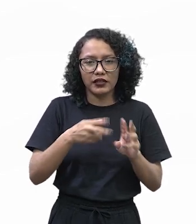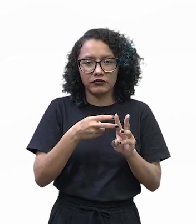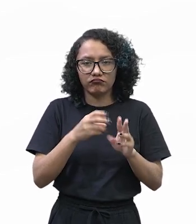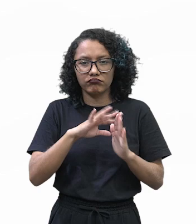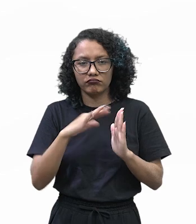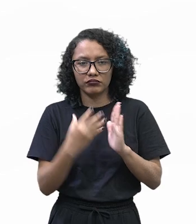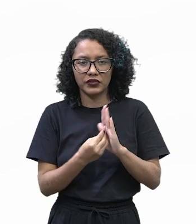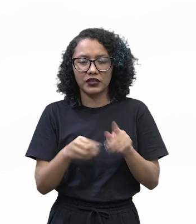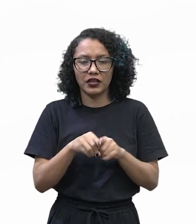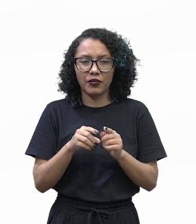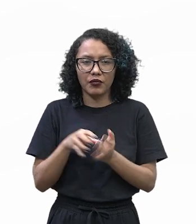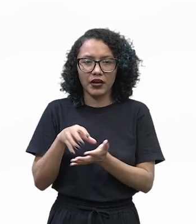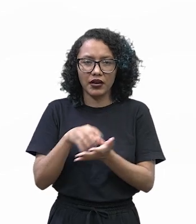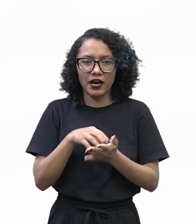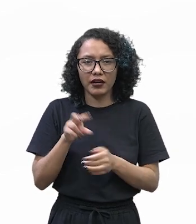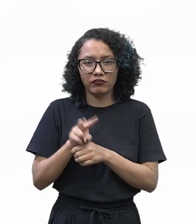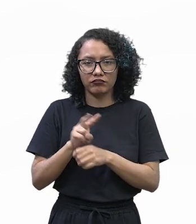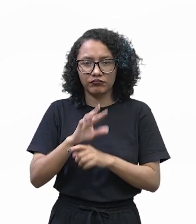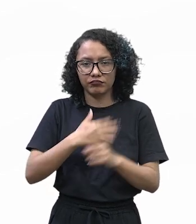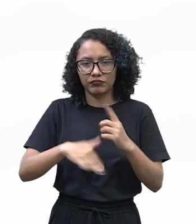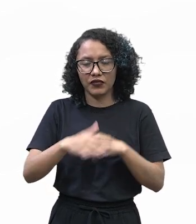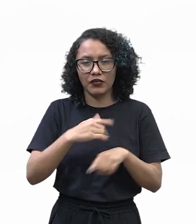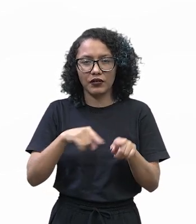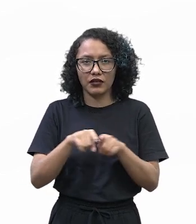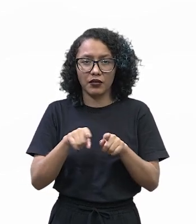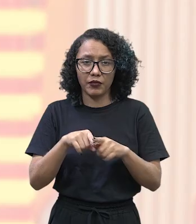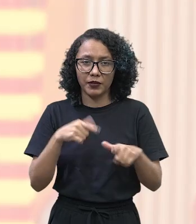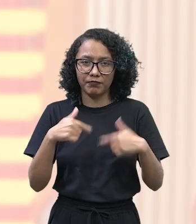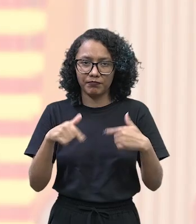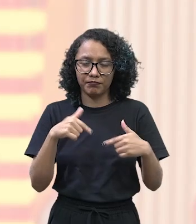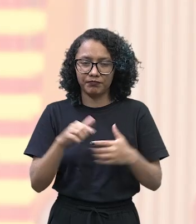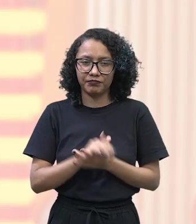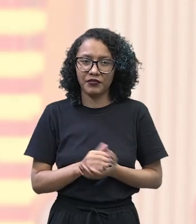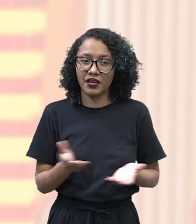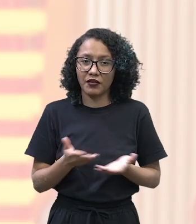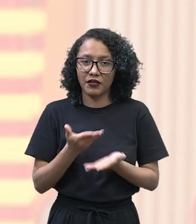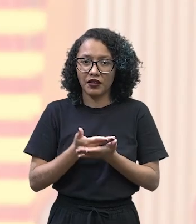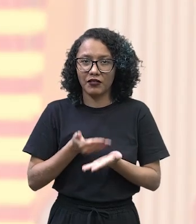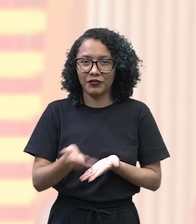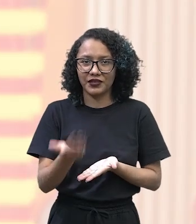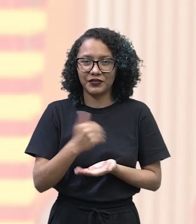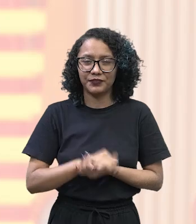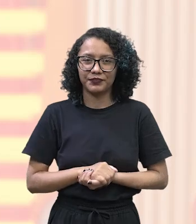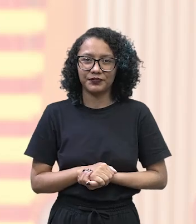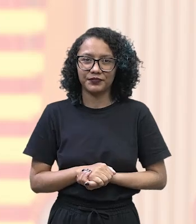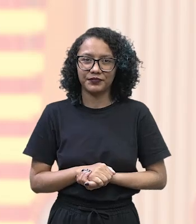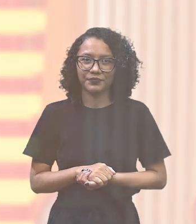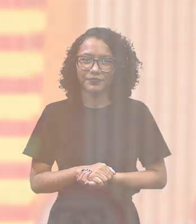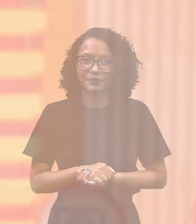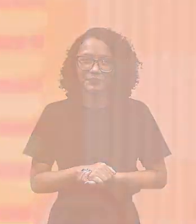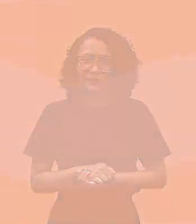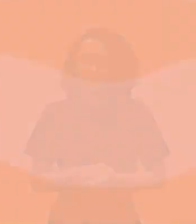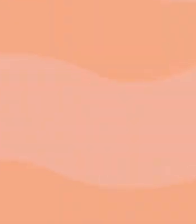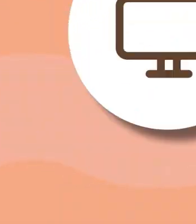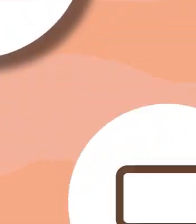de conservação ambiental e dos trabalhadores. Vamos então à nossa aula.